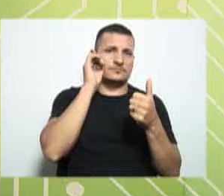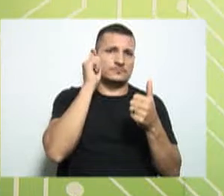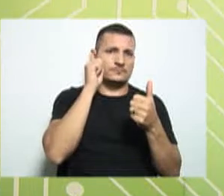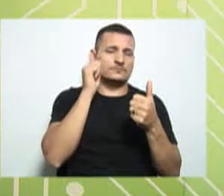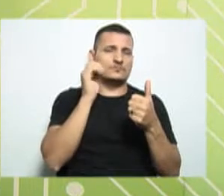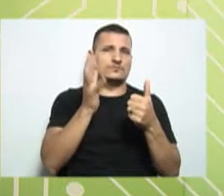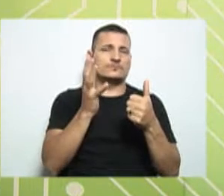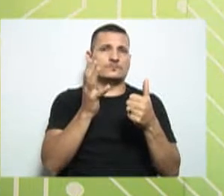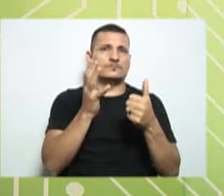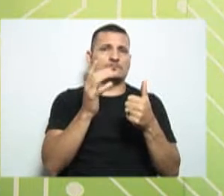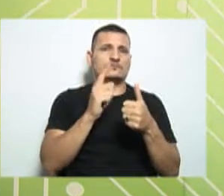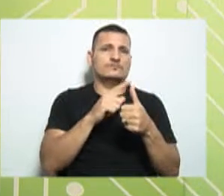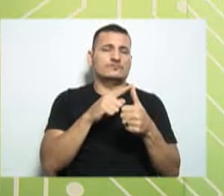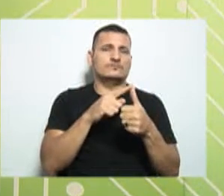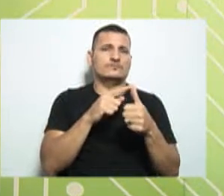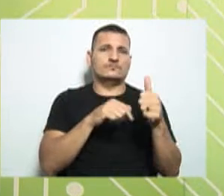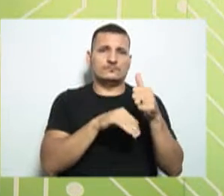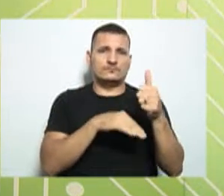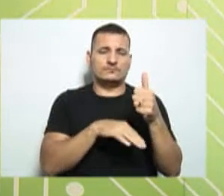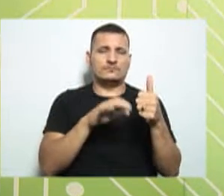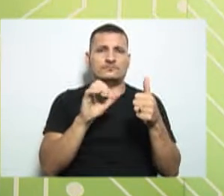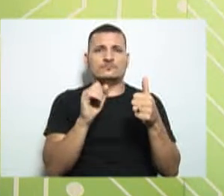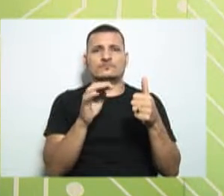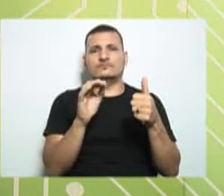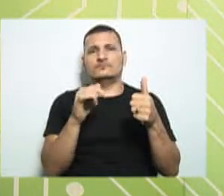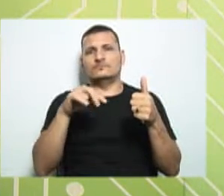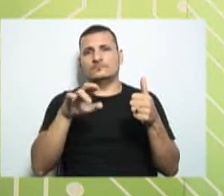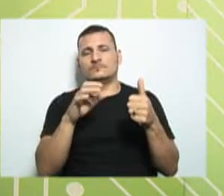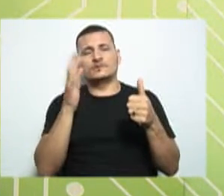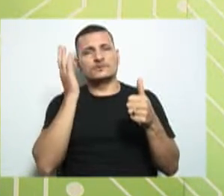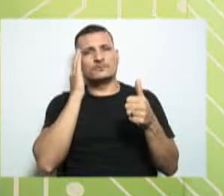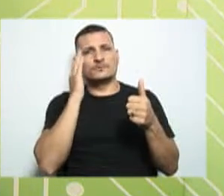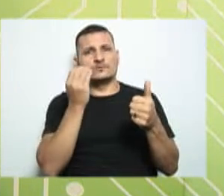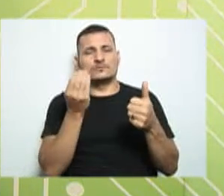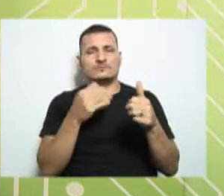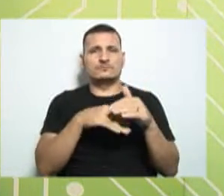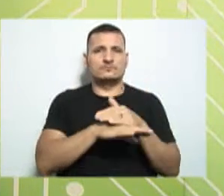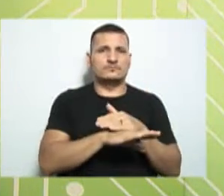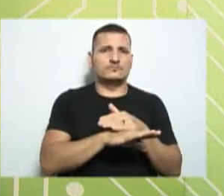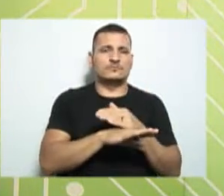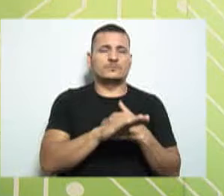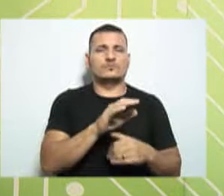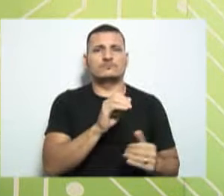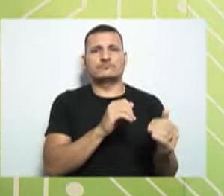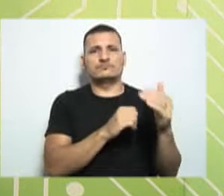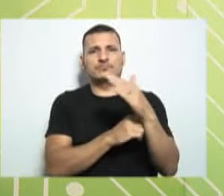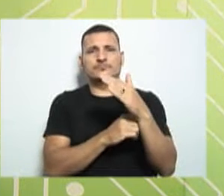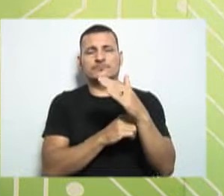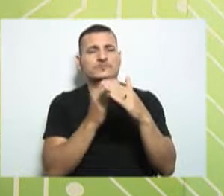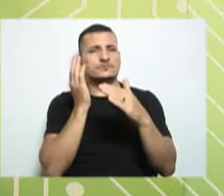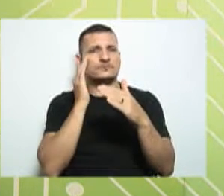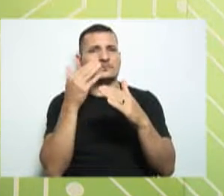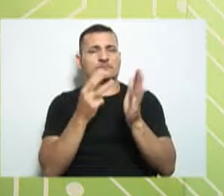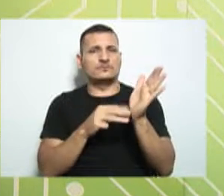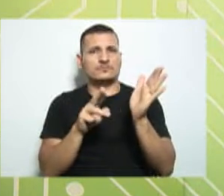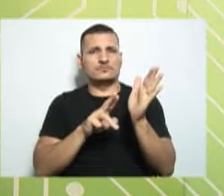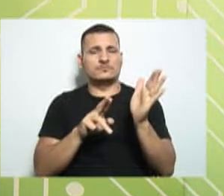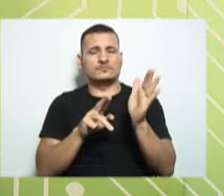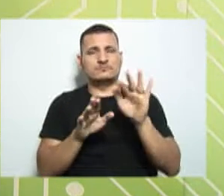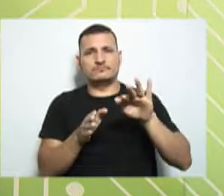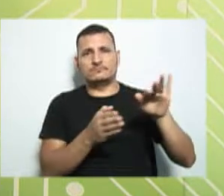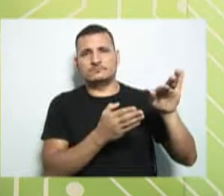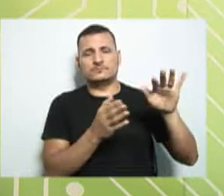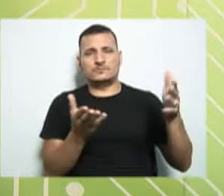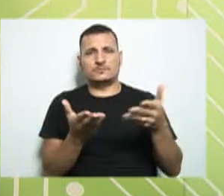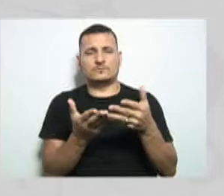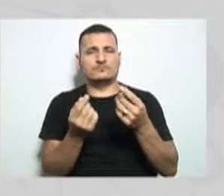questão do método de estoque, saber quando entra a mercadoria, como vai sair, o método que vocês vão utilizar. Agora, nós vamos entrar na formação de preço.